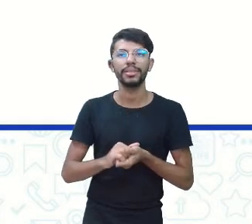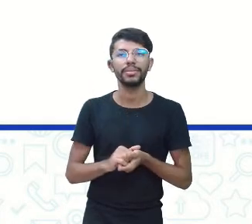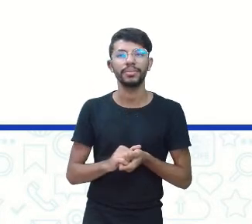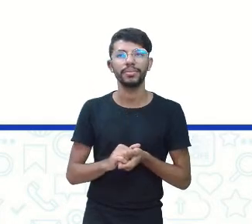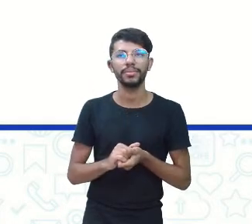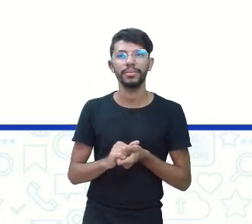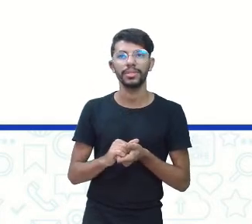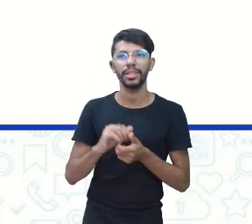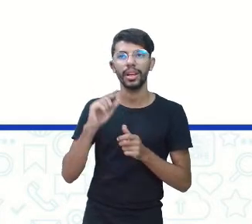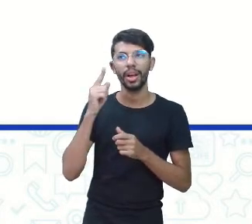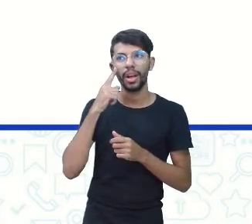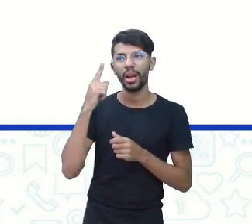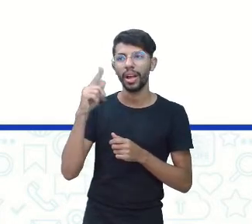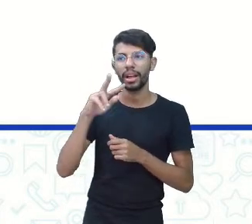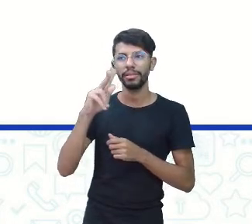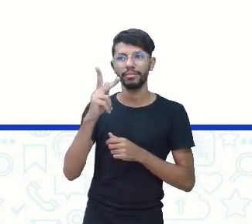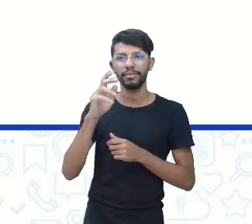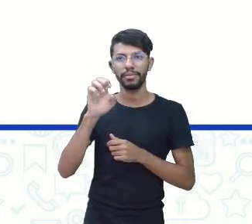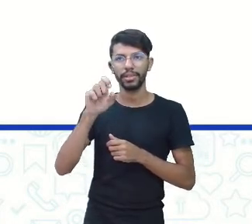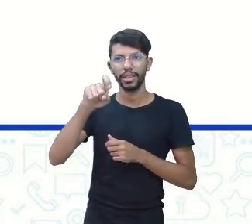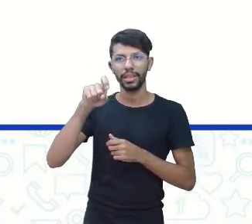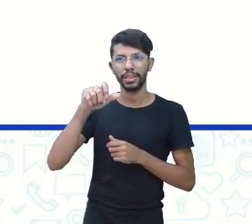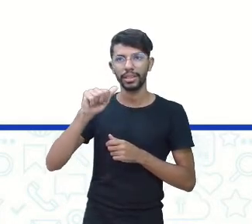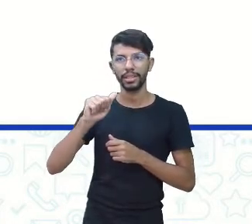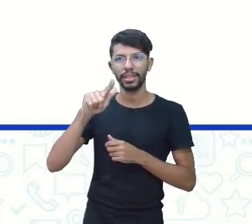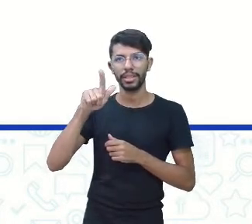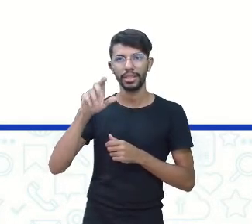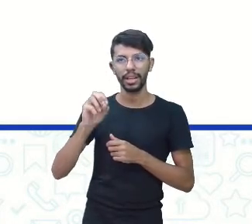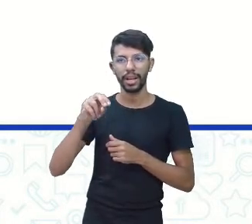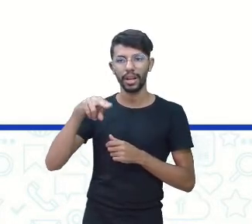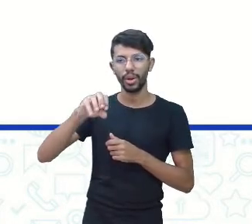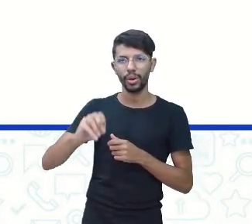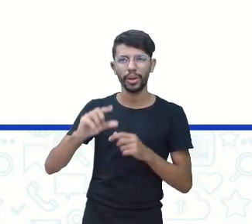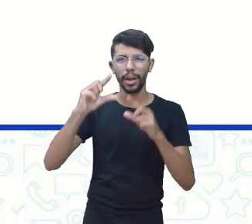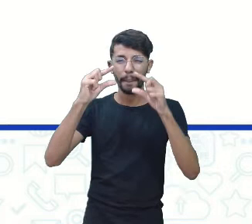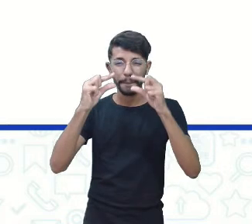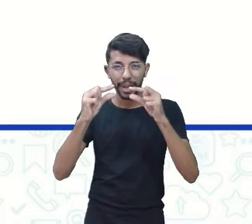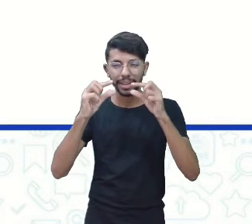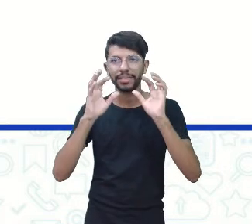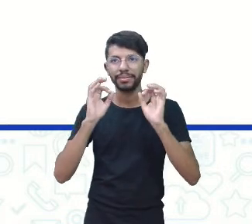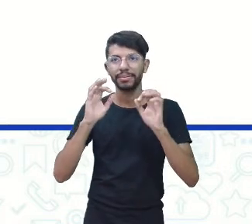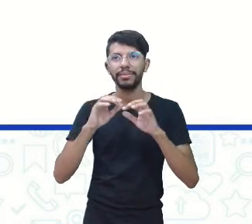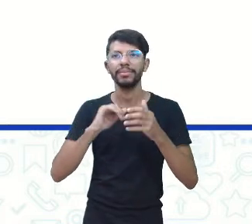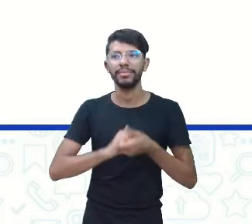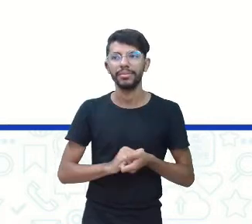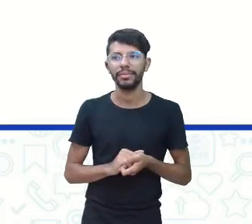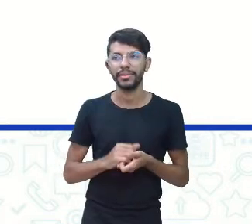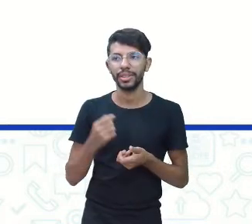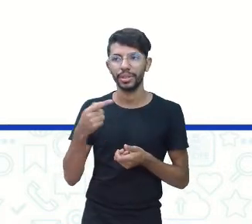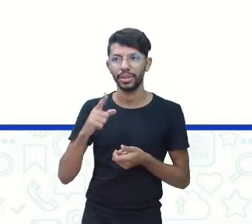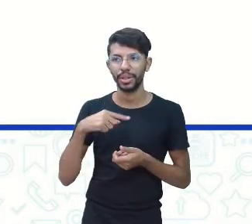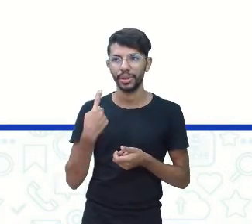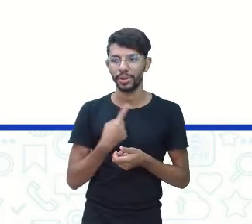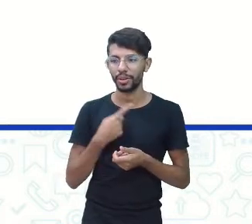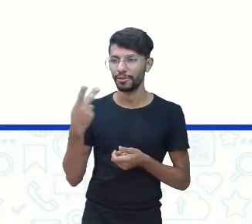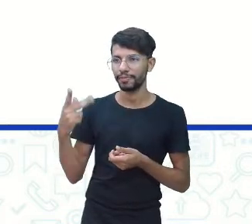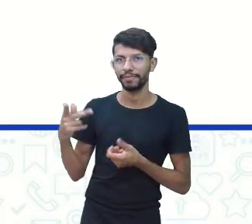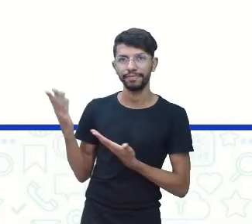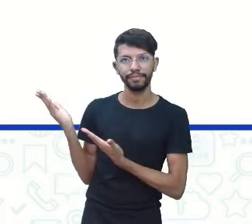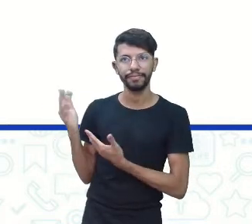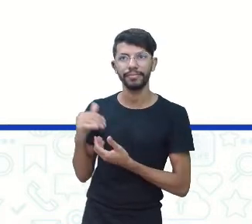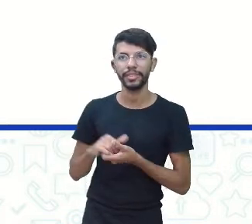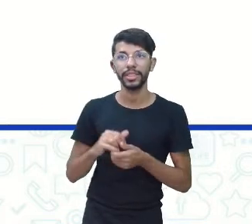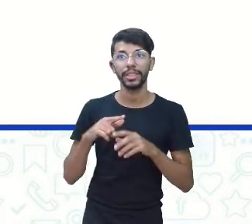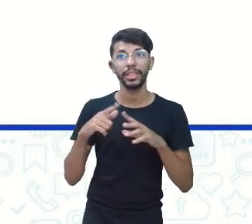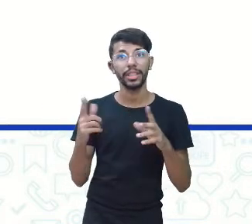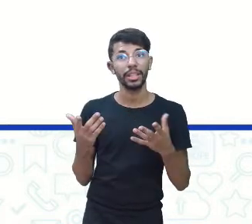Esse hexágono está mais baixinho do que a gente tá aqui na sala, né? Aqui no estúdio. Ó, e aí virei